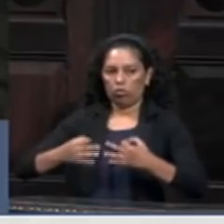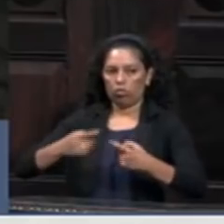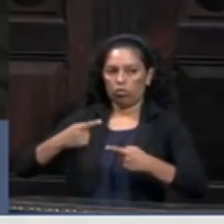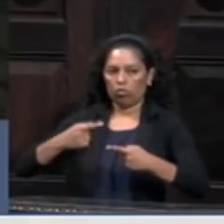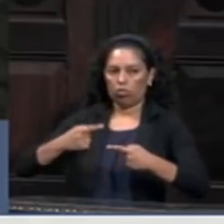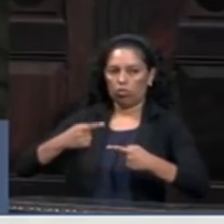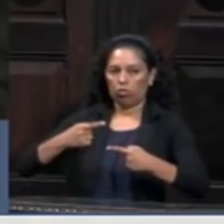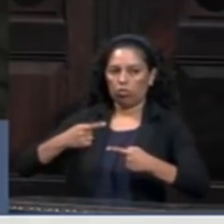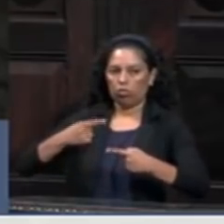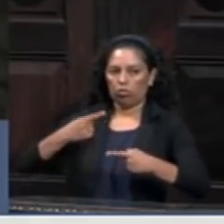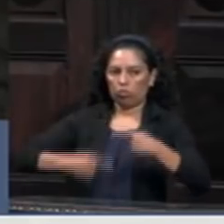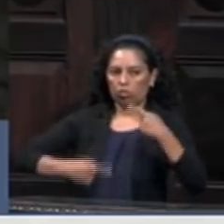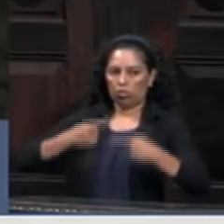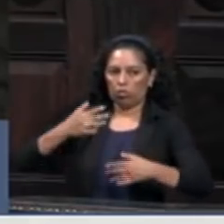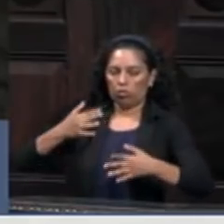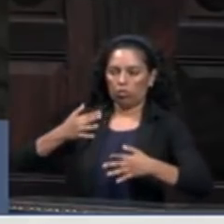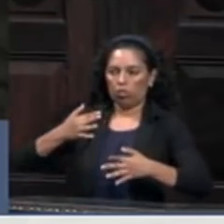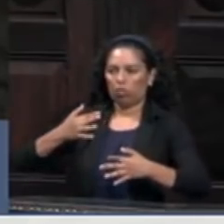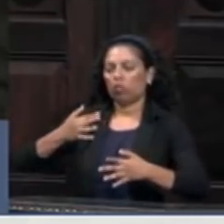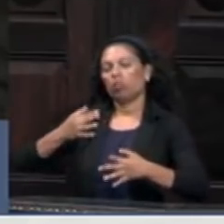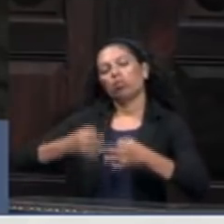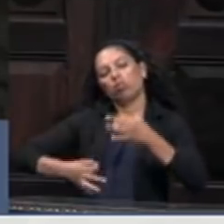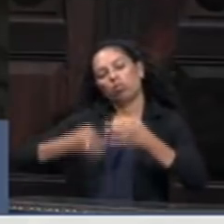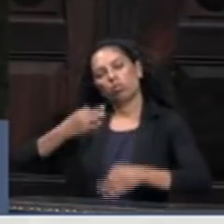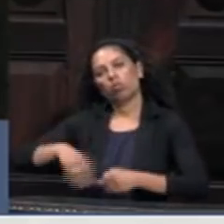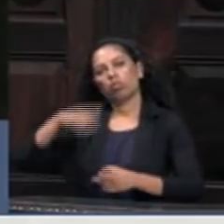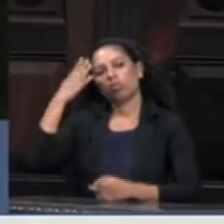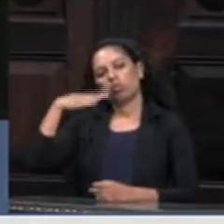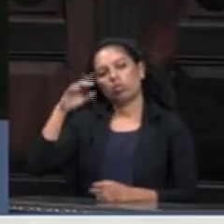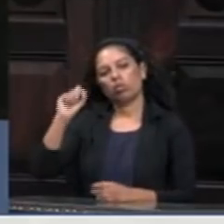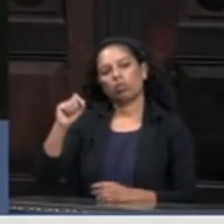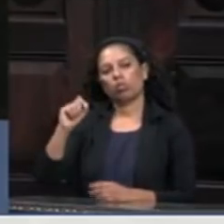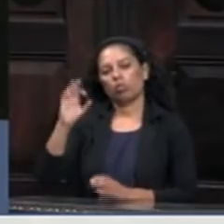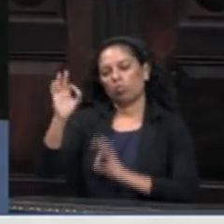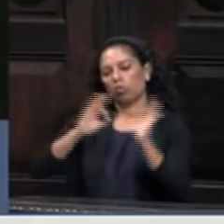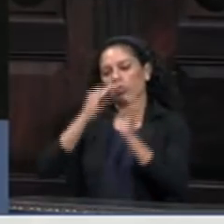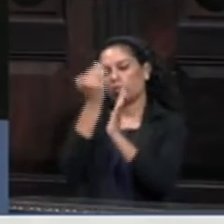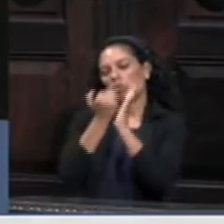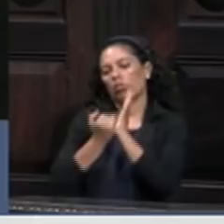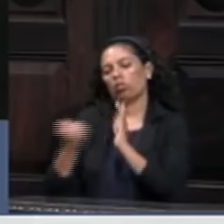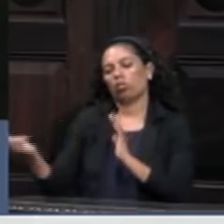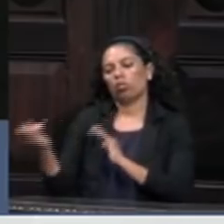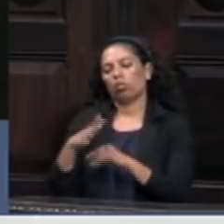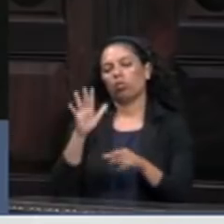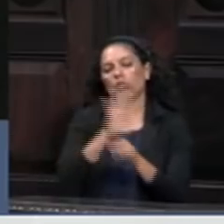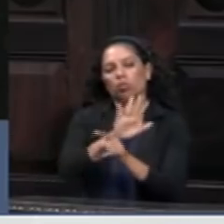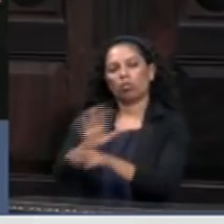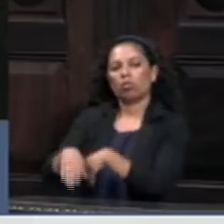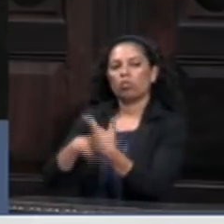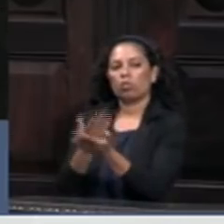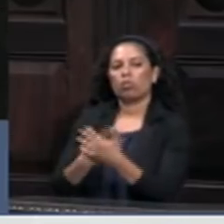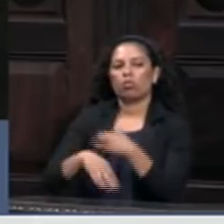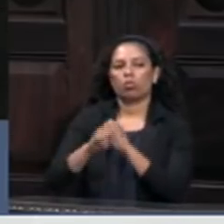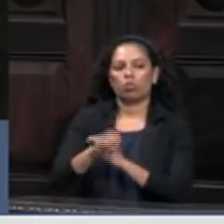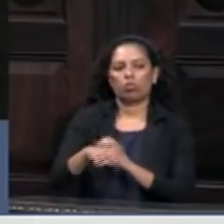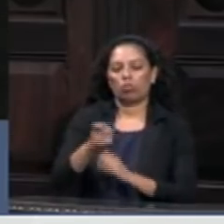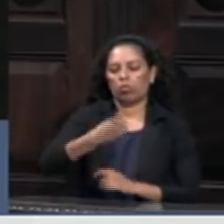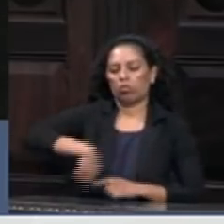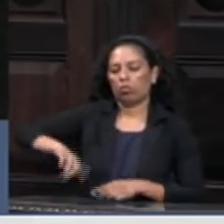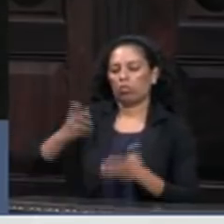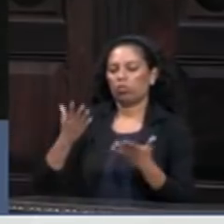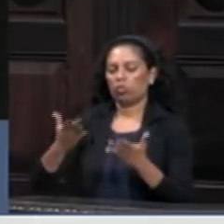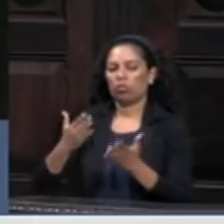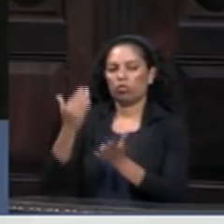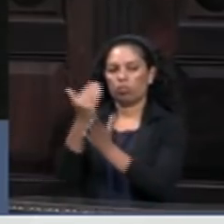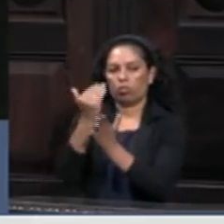ser pedalado como o Wagner Victor estava fazendo. Aí a gente cria um mecanismo para disciplinar o orçamento. Não